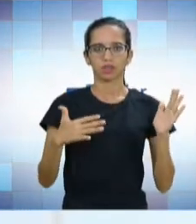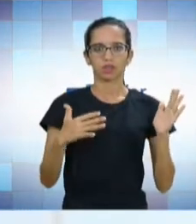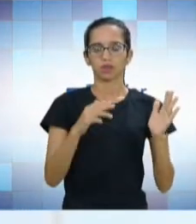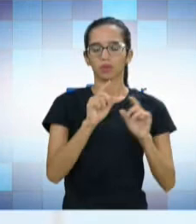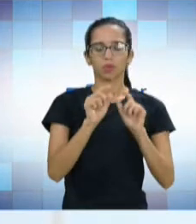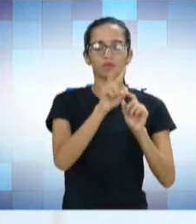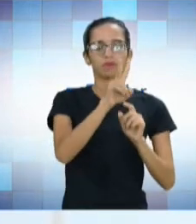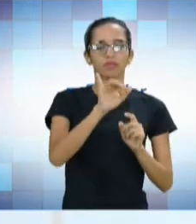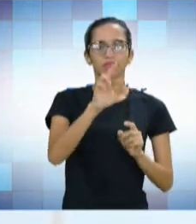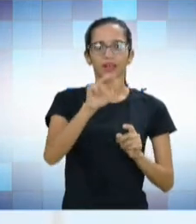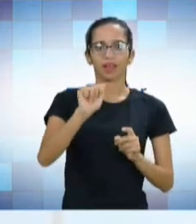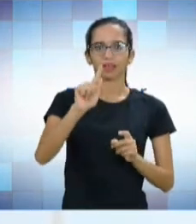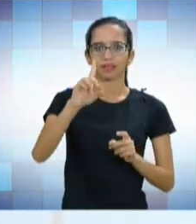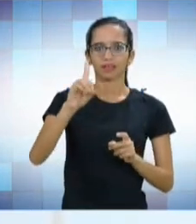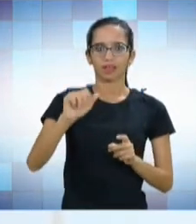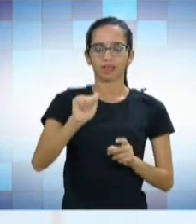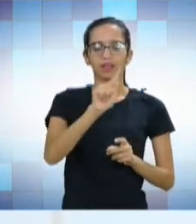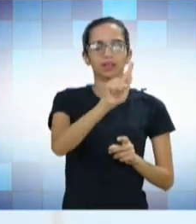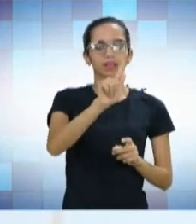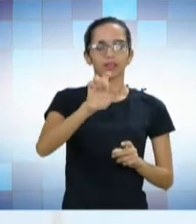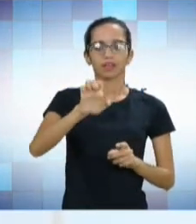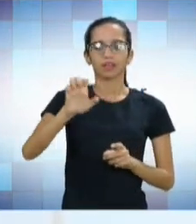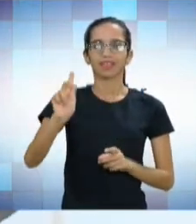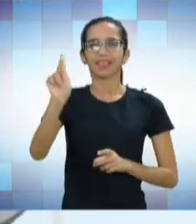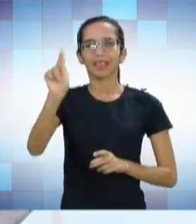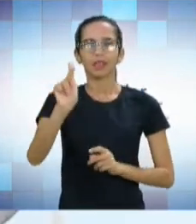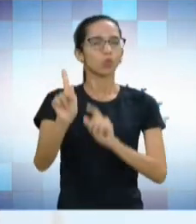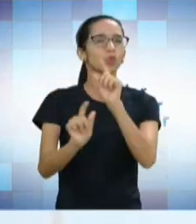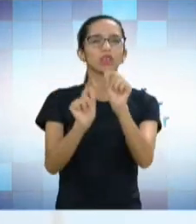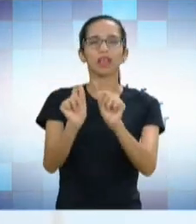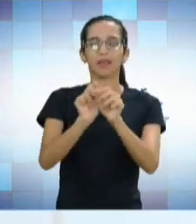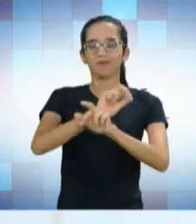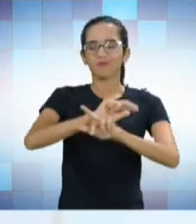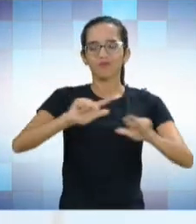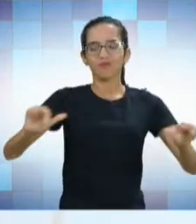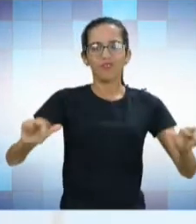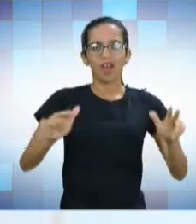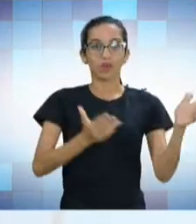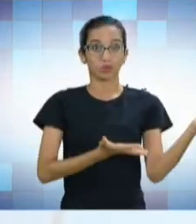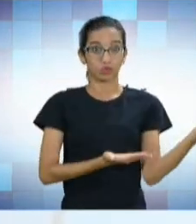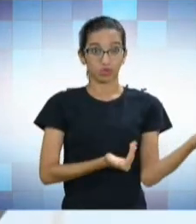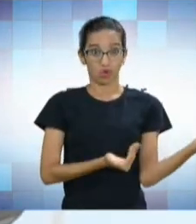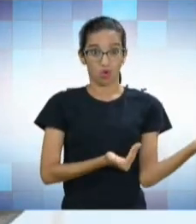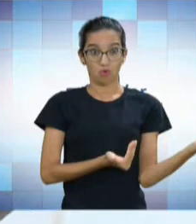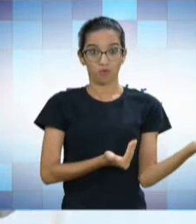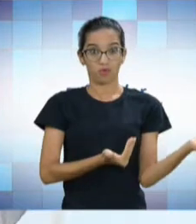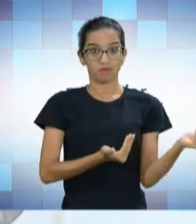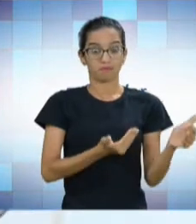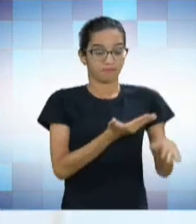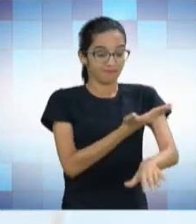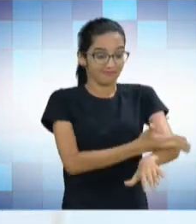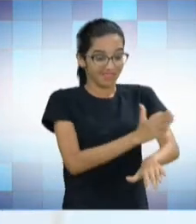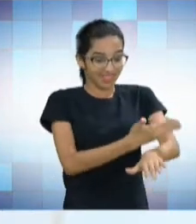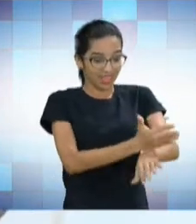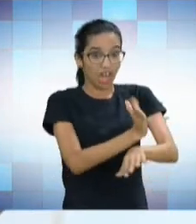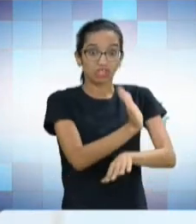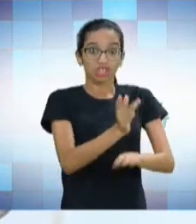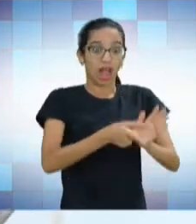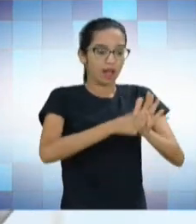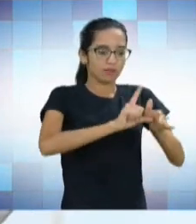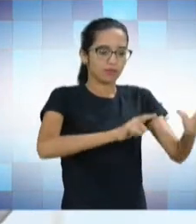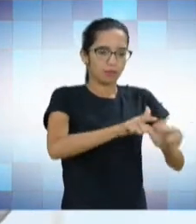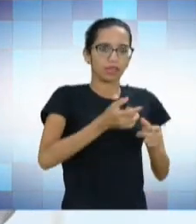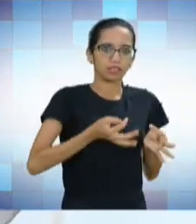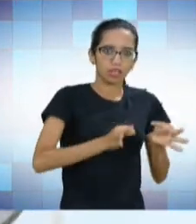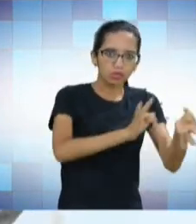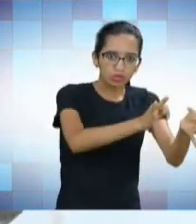geek que é isso vários jovens que trabalham com tecnologia foram treinados capacitados pela secretaria